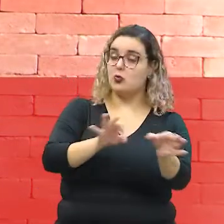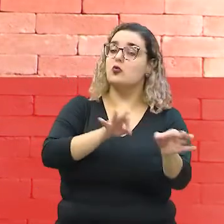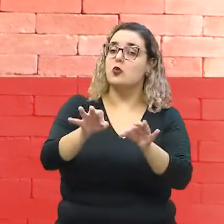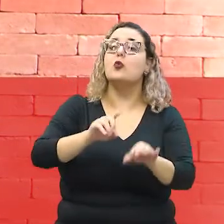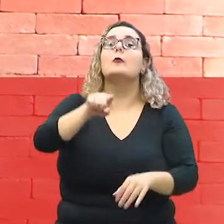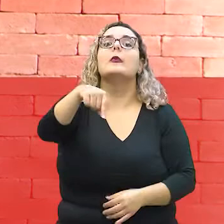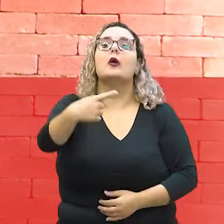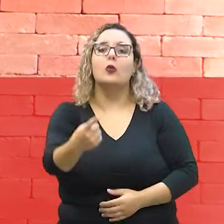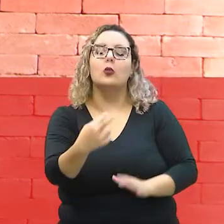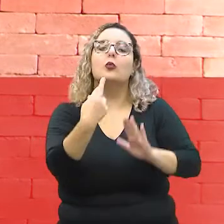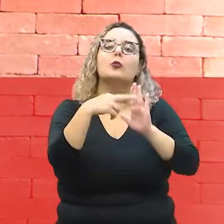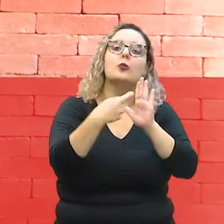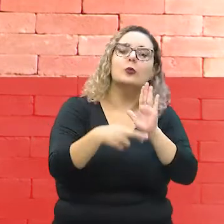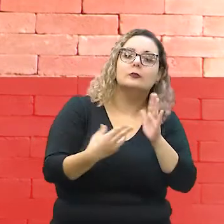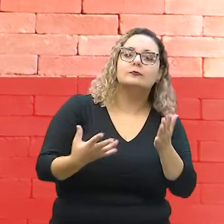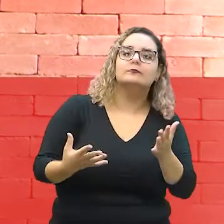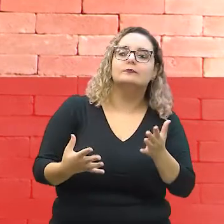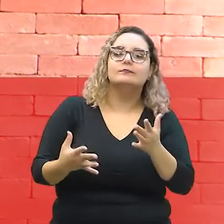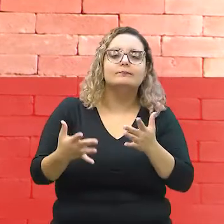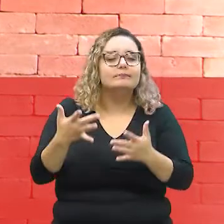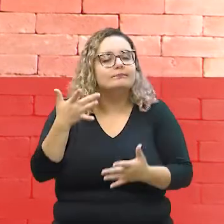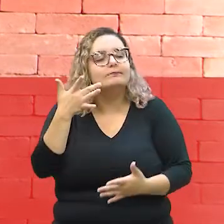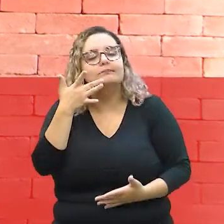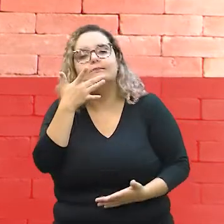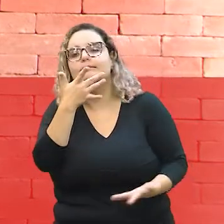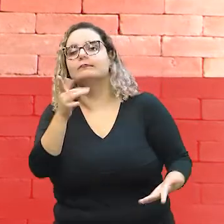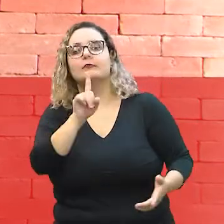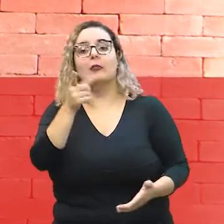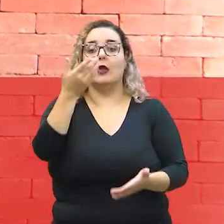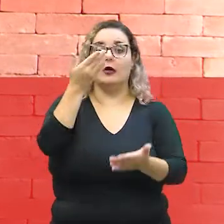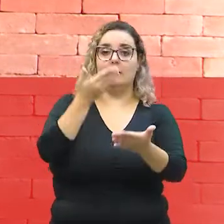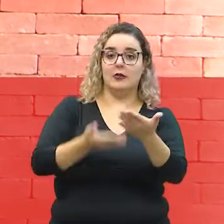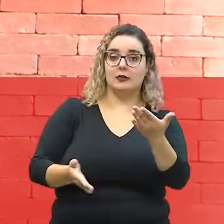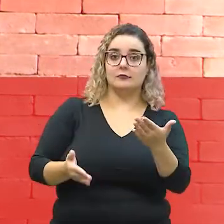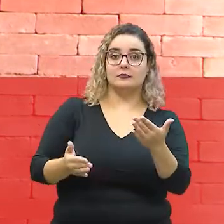outra receita, olha, deliciosa. Então não perca.